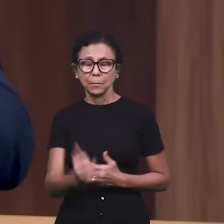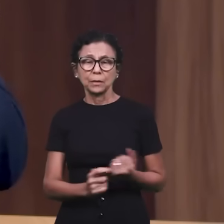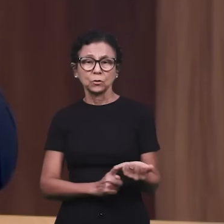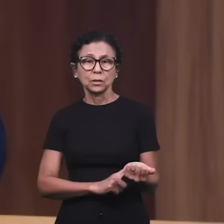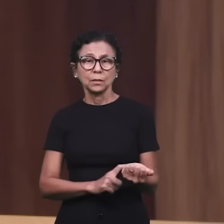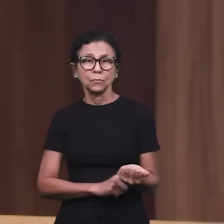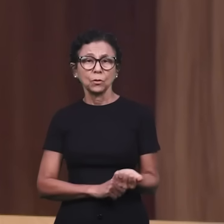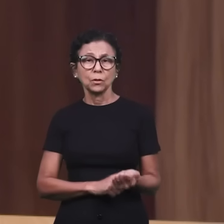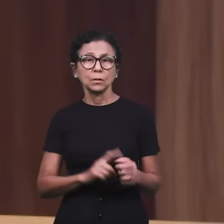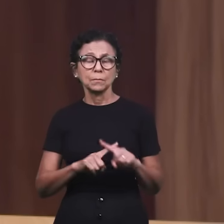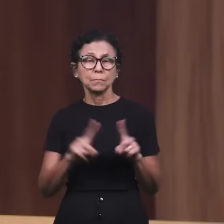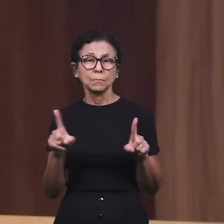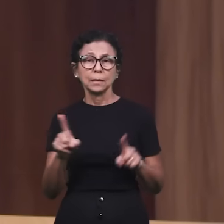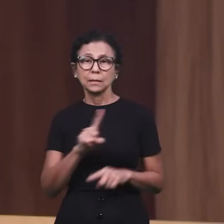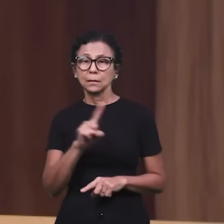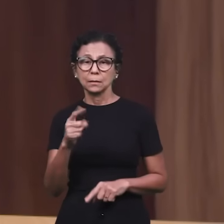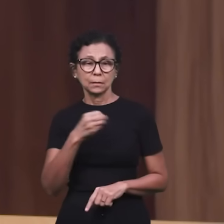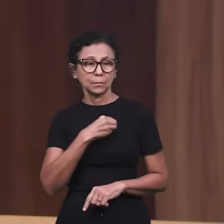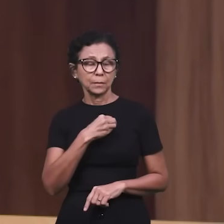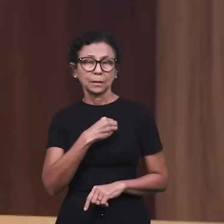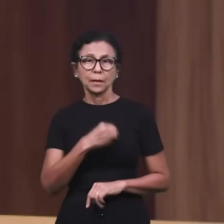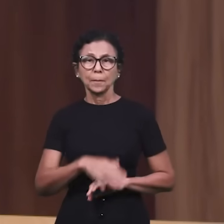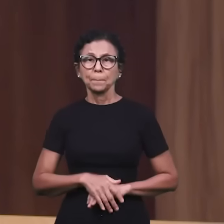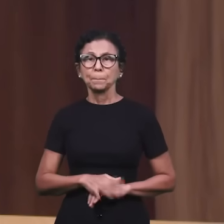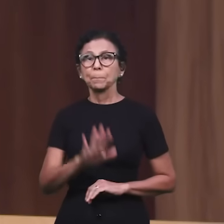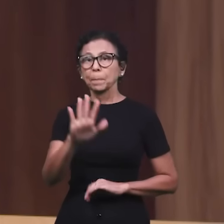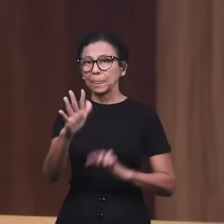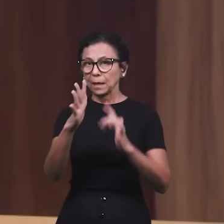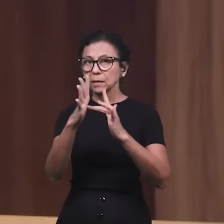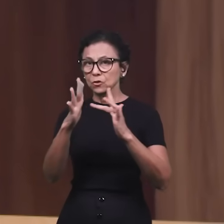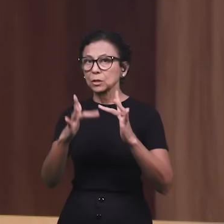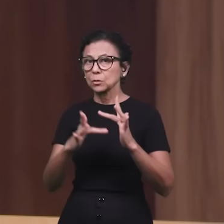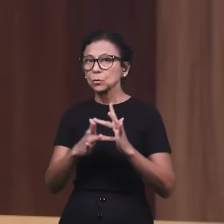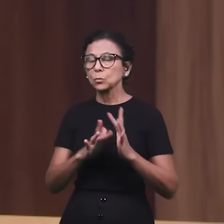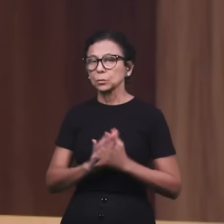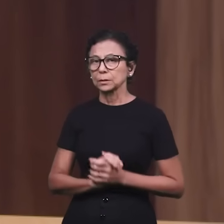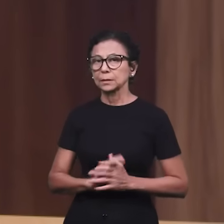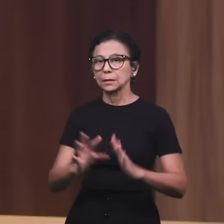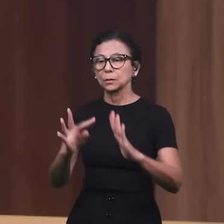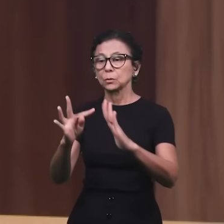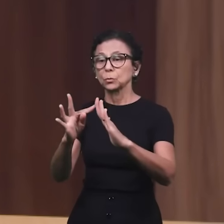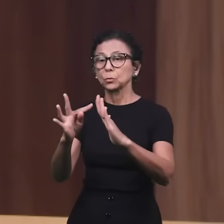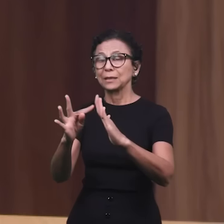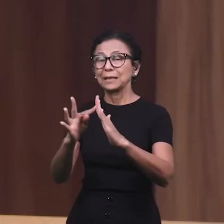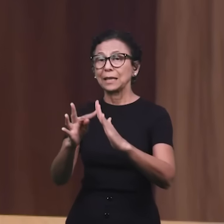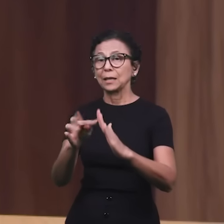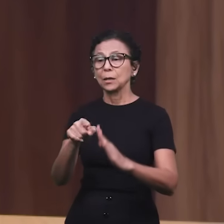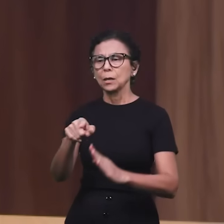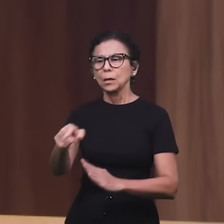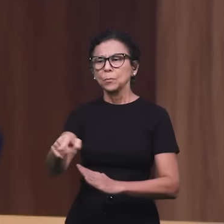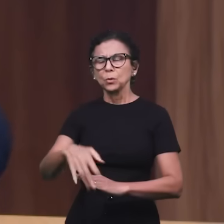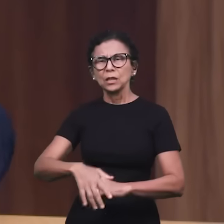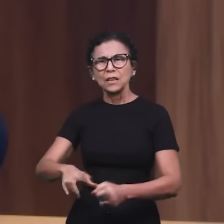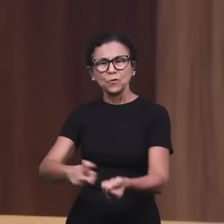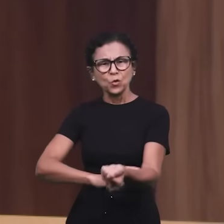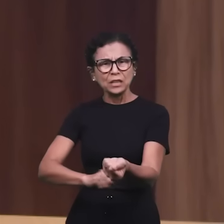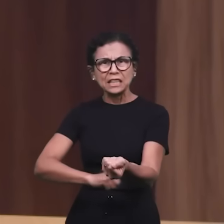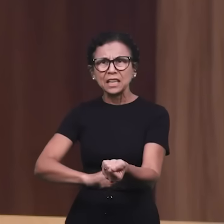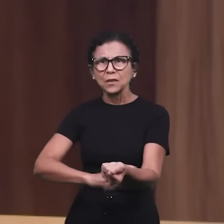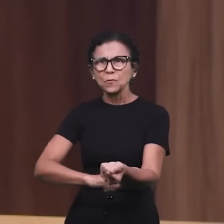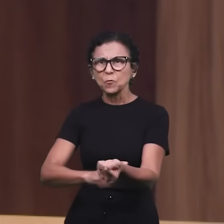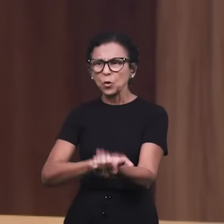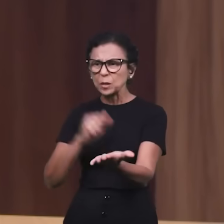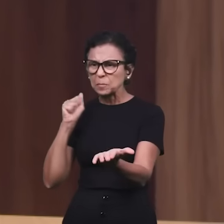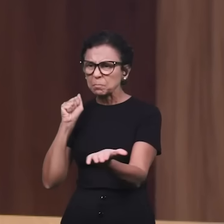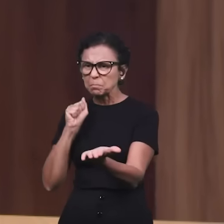o grande exemplo também que você dá é Jesus no templo, da purificação do templo. Ele se irou, botou os cambistas tudo